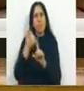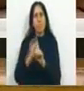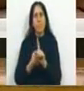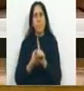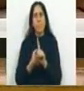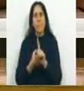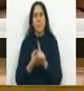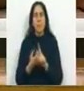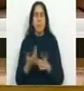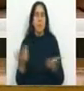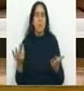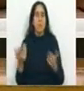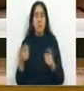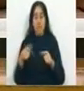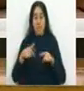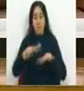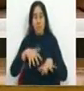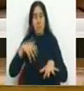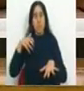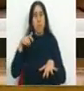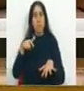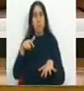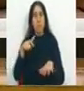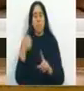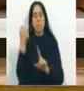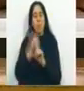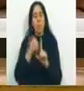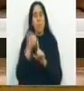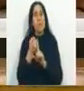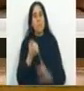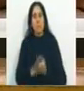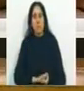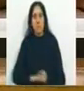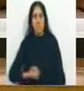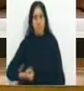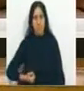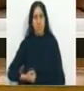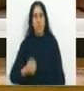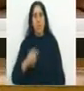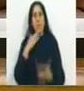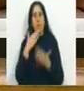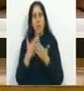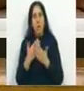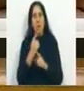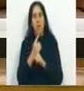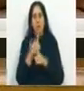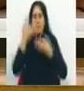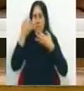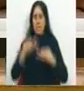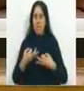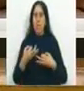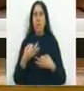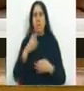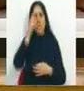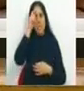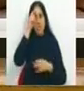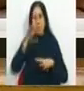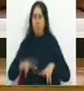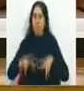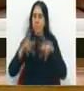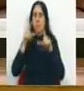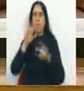neste hemiciclo pelo combate ao desemprego, pela recuperação da dignidade e do respeito do